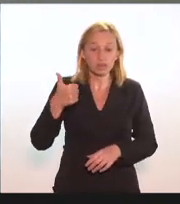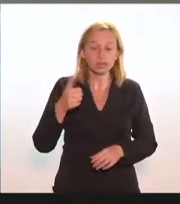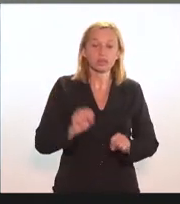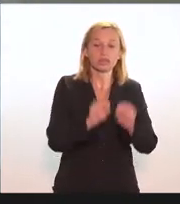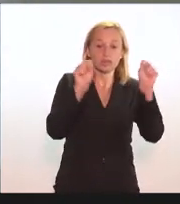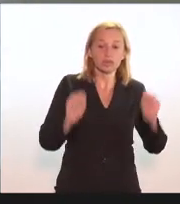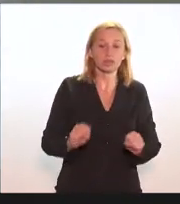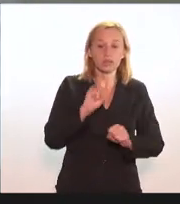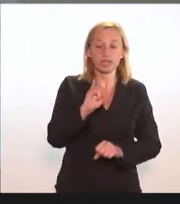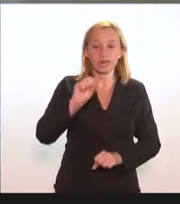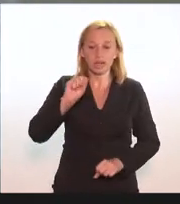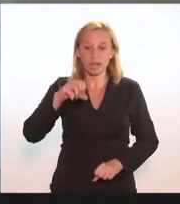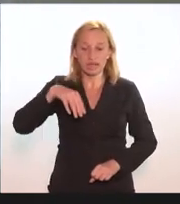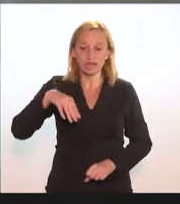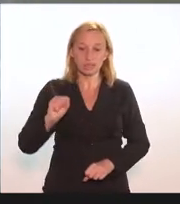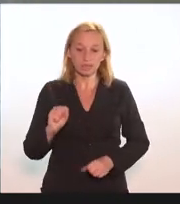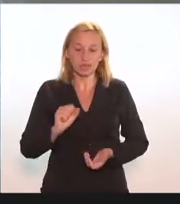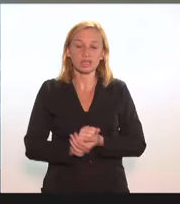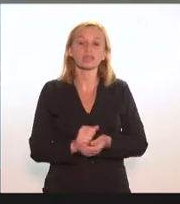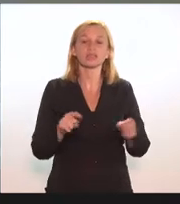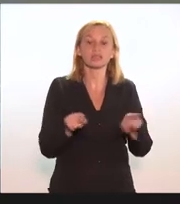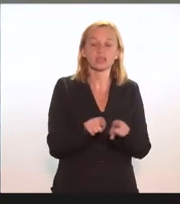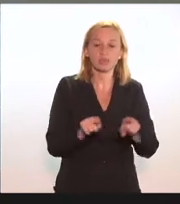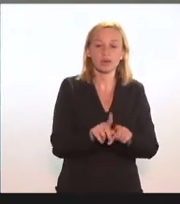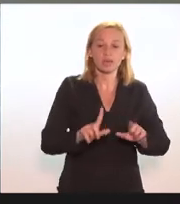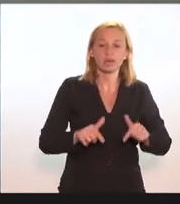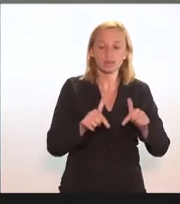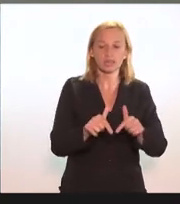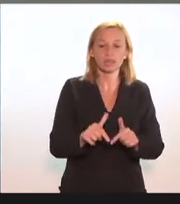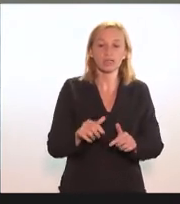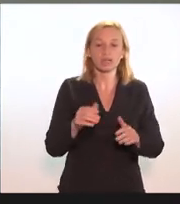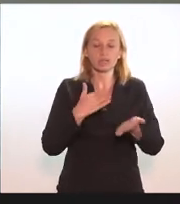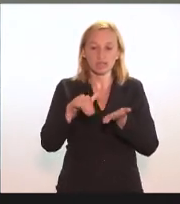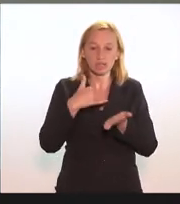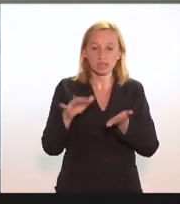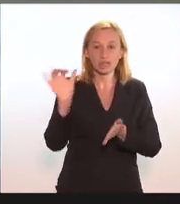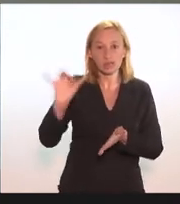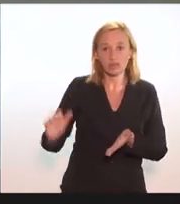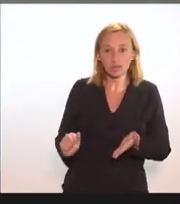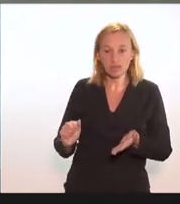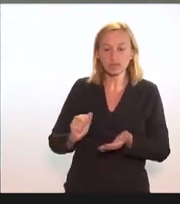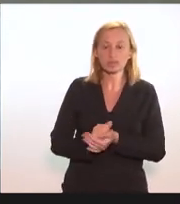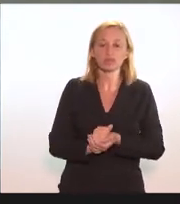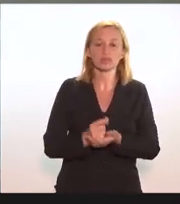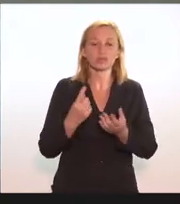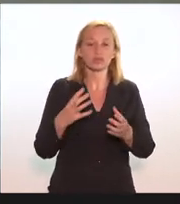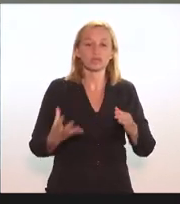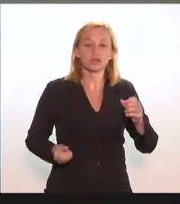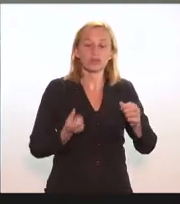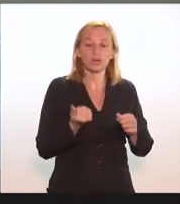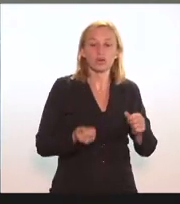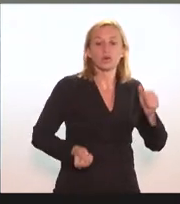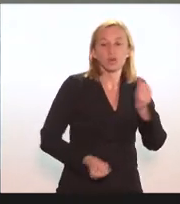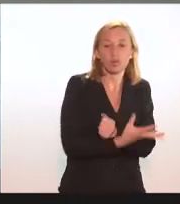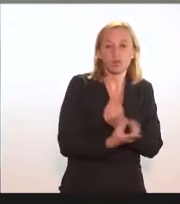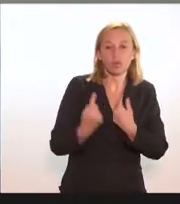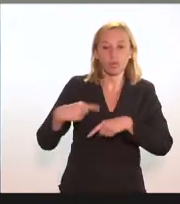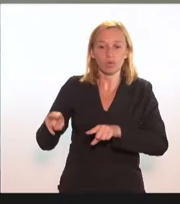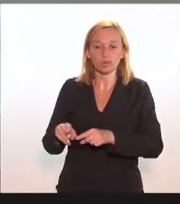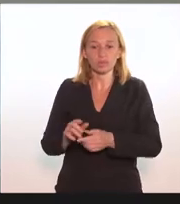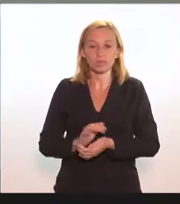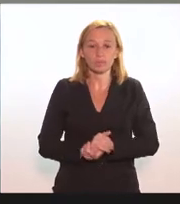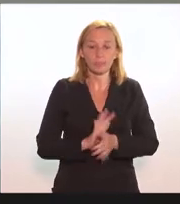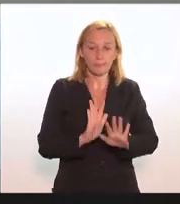de ICMS, quanto as ações da Secretaria de Fazenda no combate à sonegação e à corrupção. Eu queria que o senhor